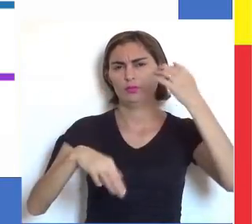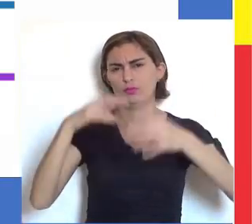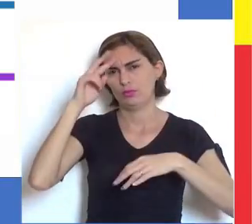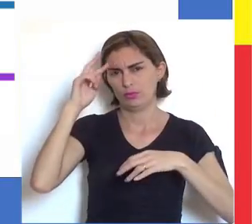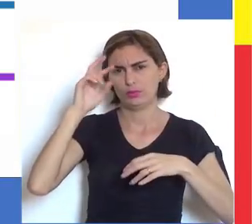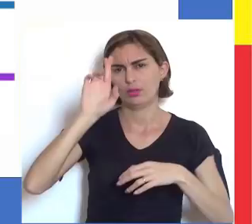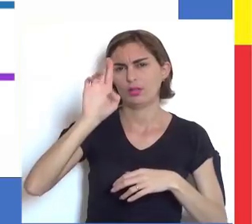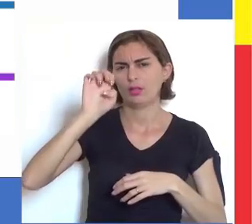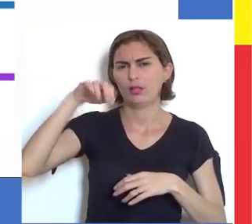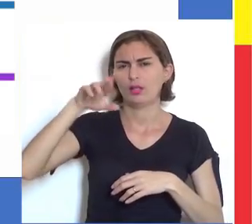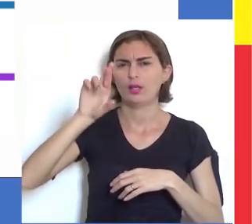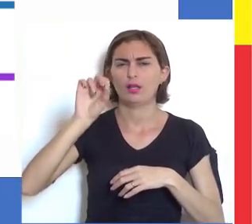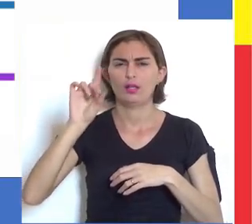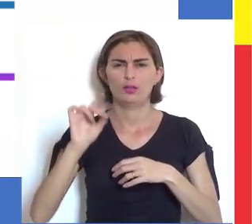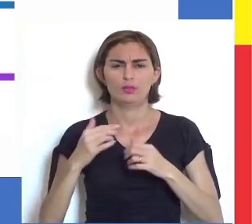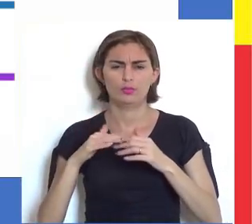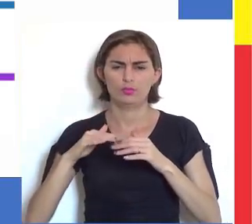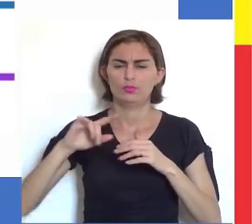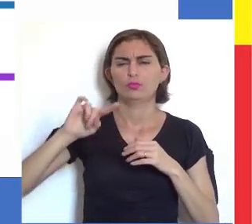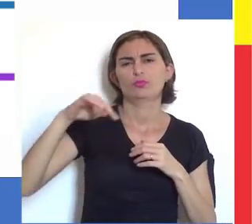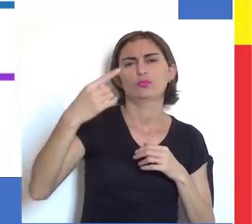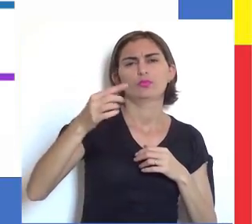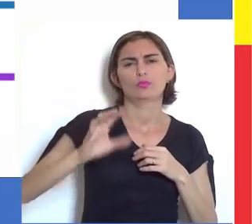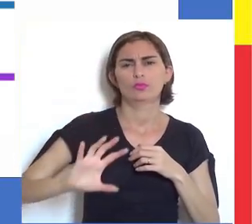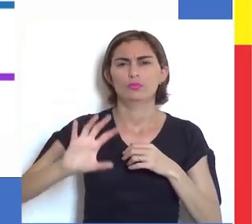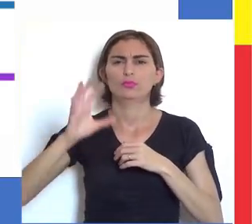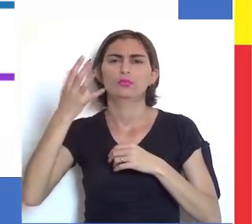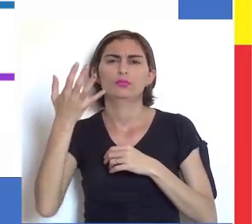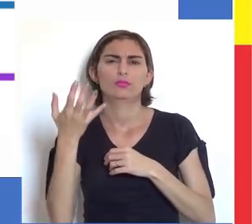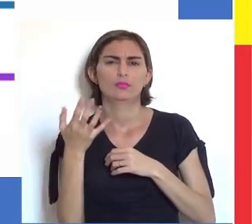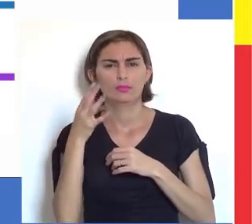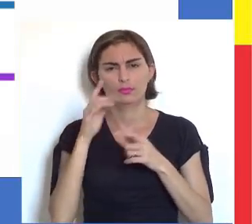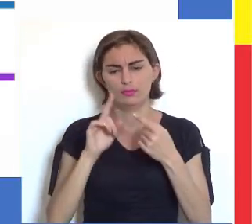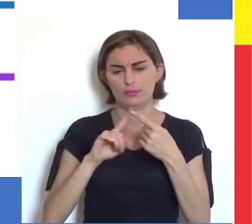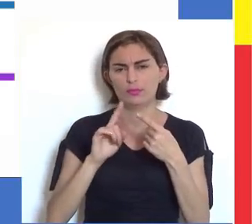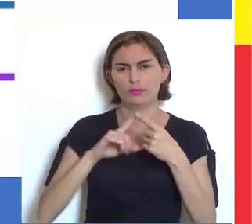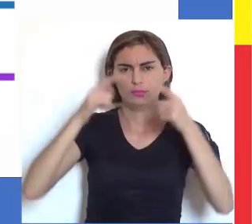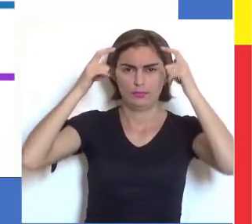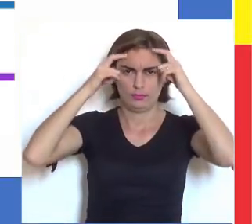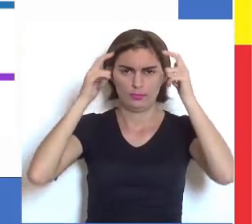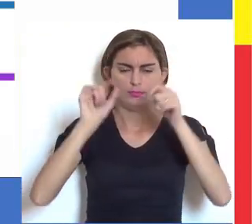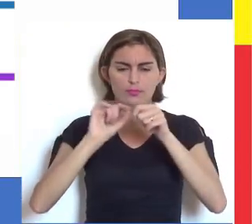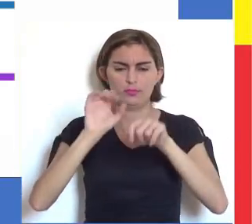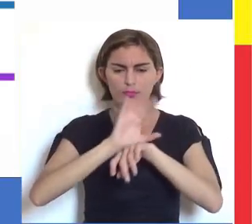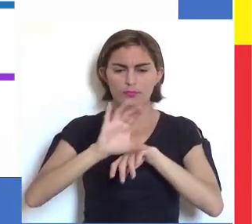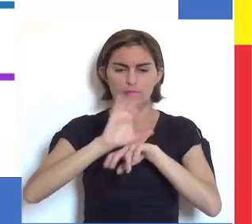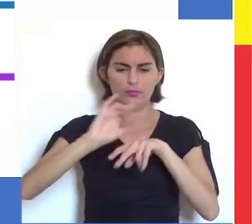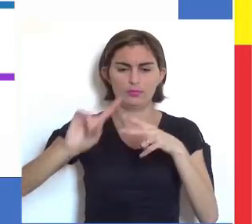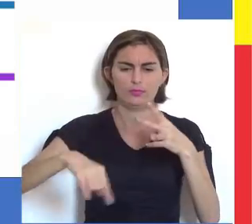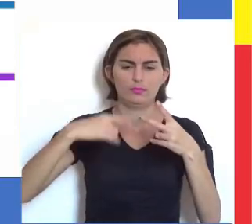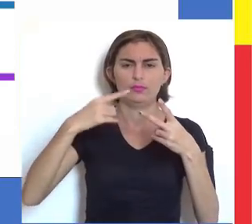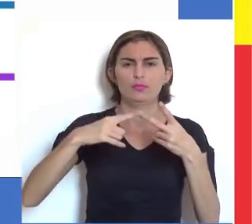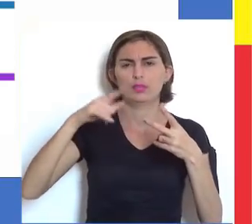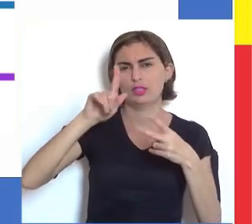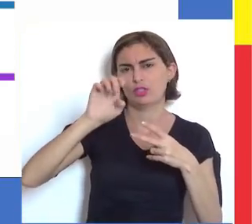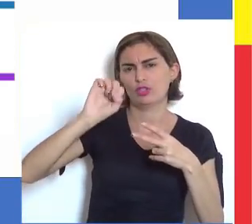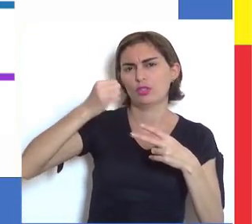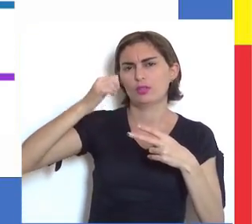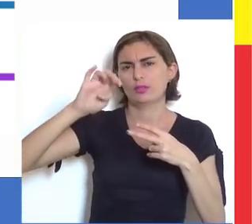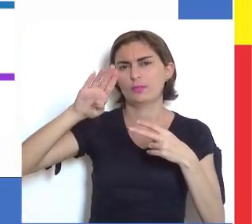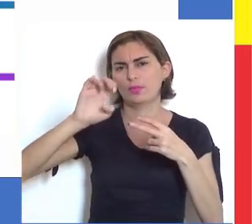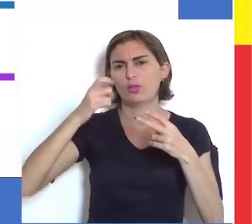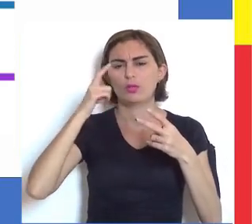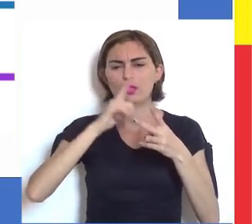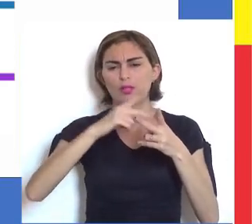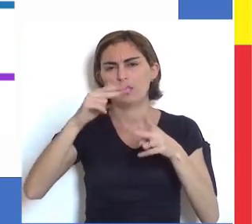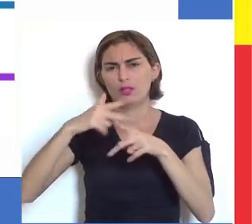história. O enredo é a sucessão dos acontecimentos, ou seja, primeiro o rei lança um concurso, depois Jezebel ganha